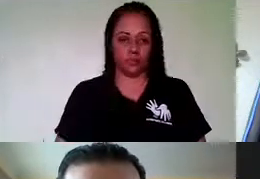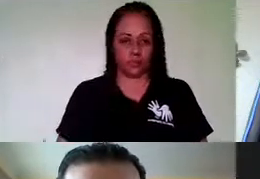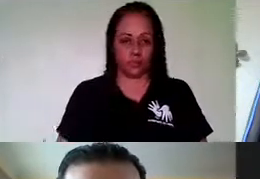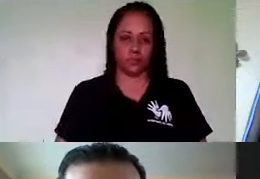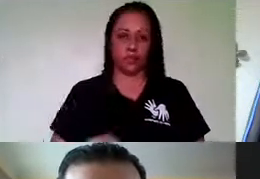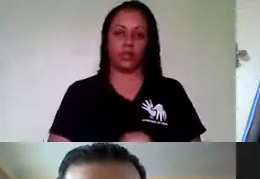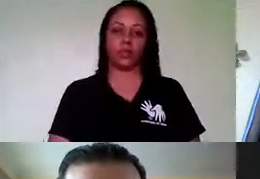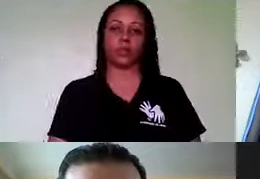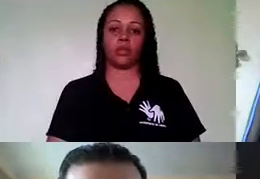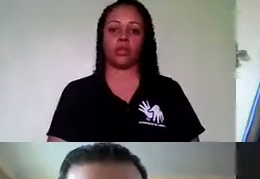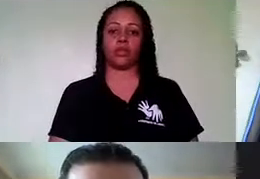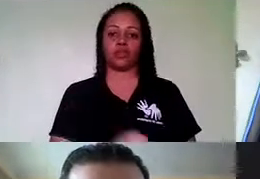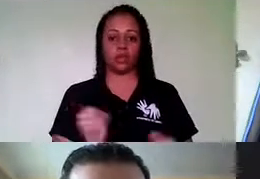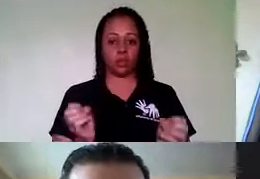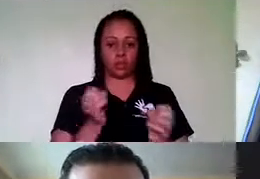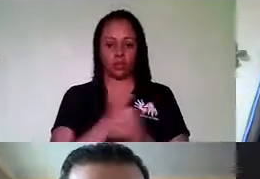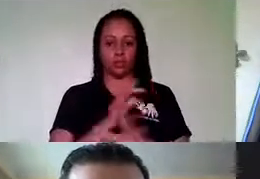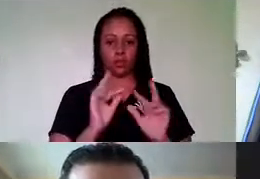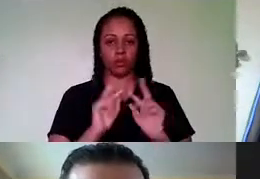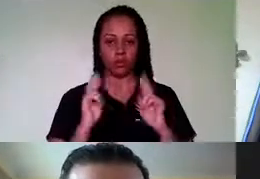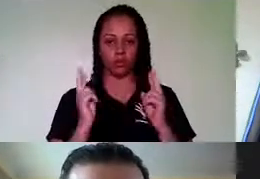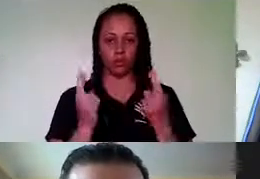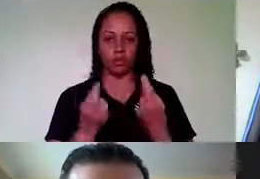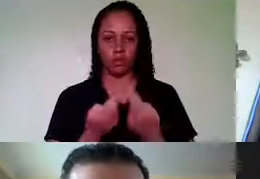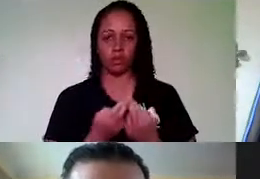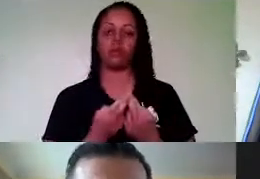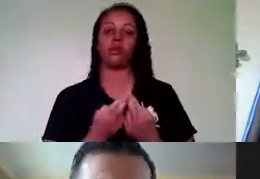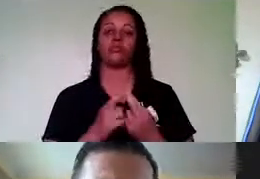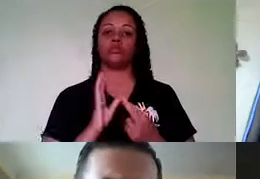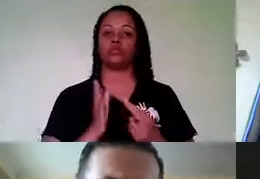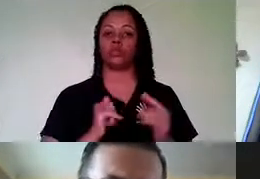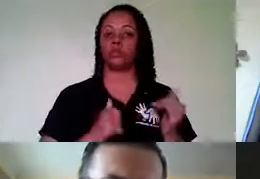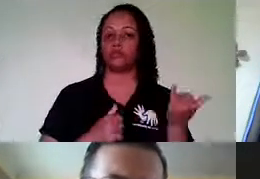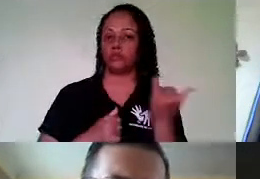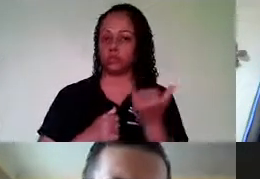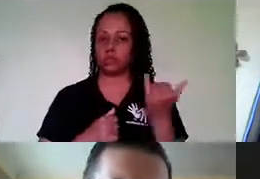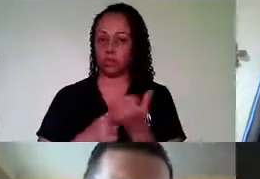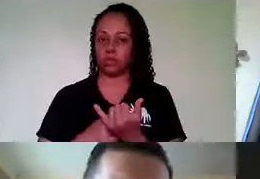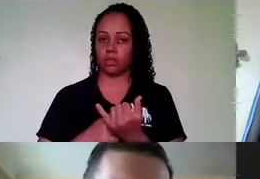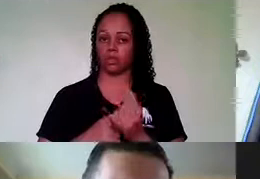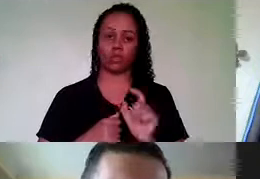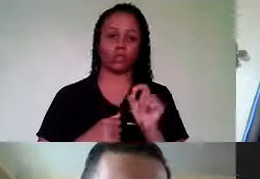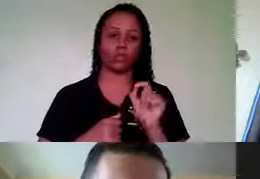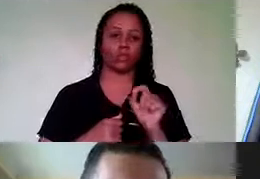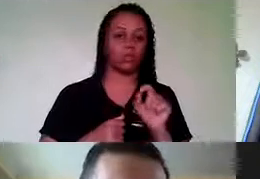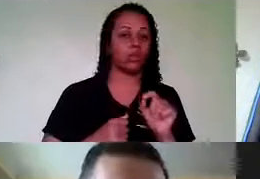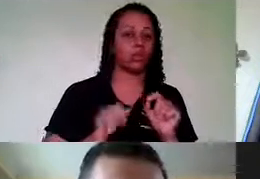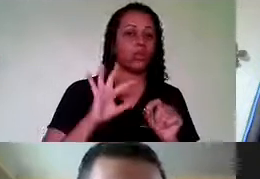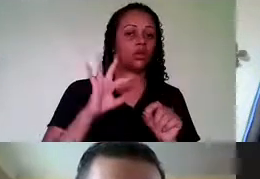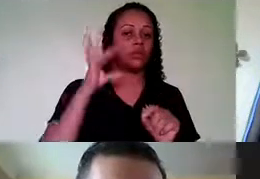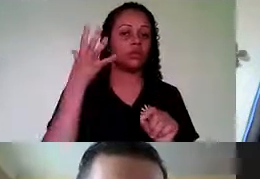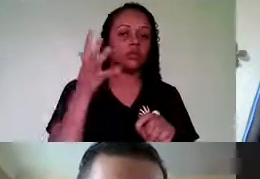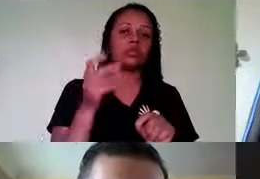Acabando essa reunião, estarei passando para ele, porque foi essa determinação para que nós